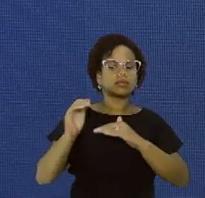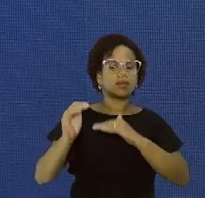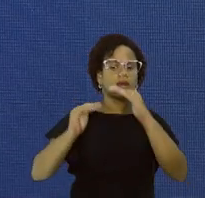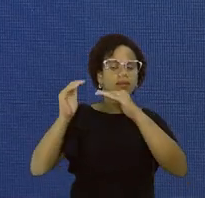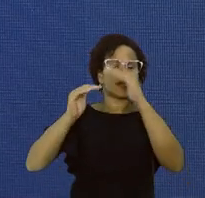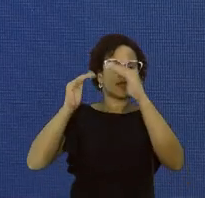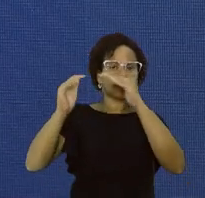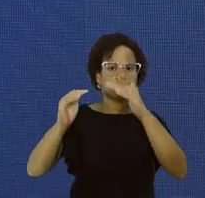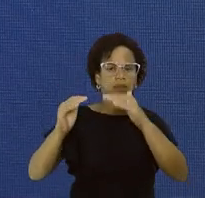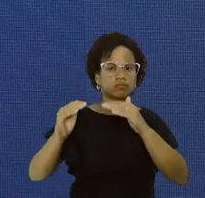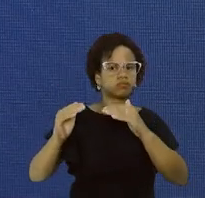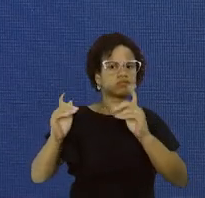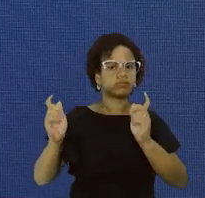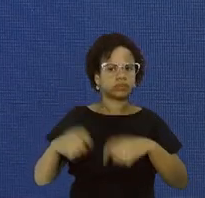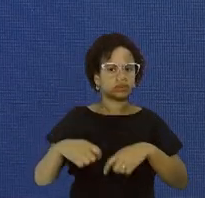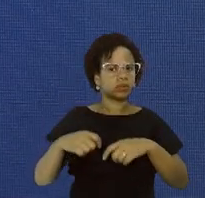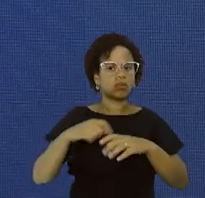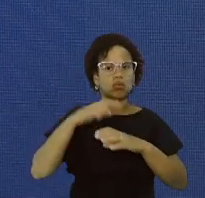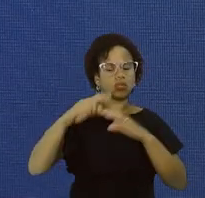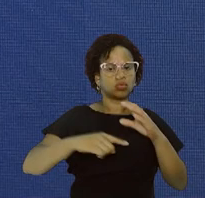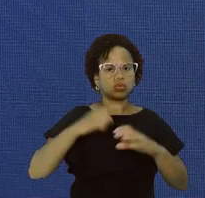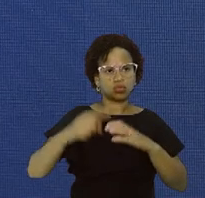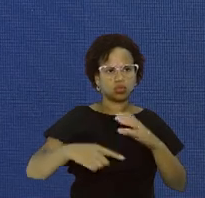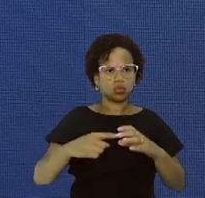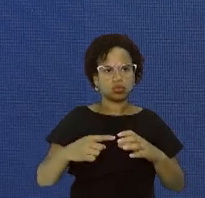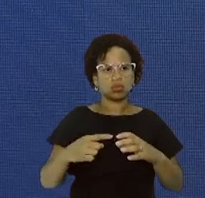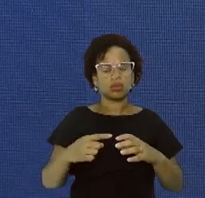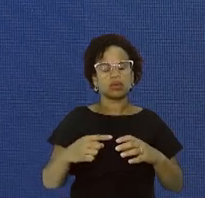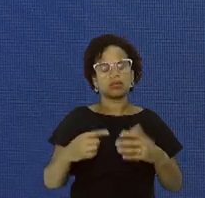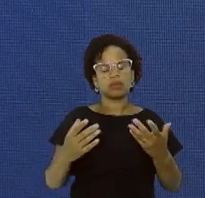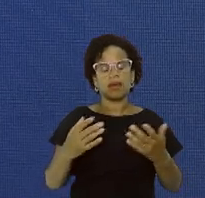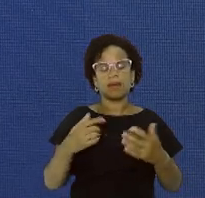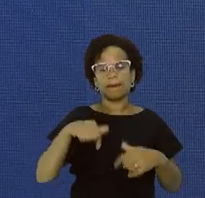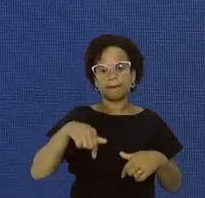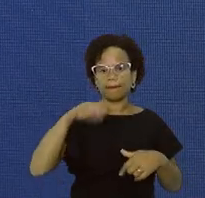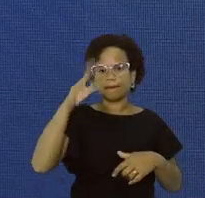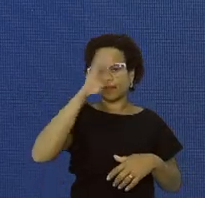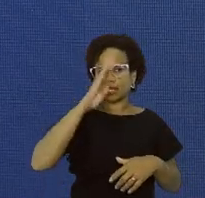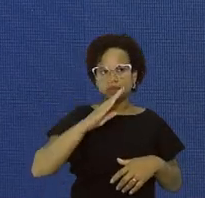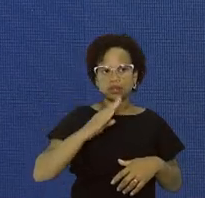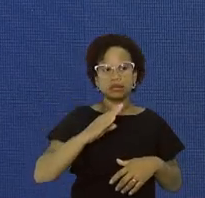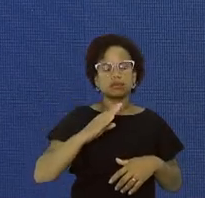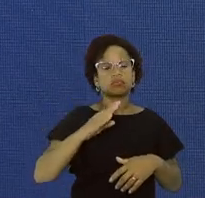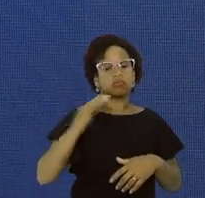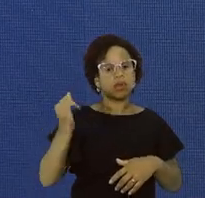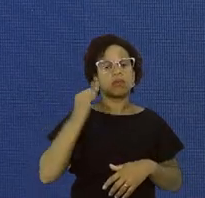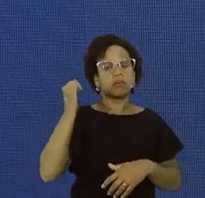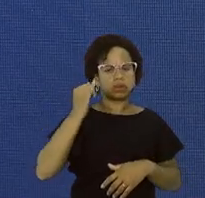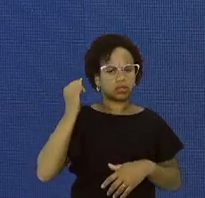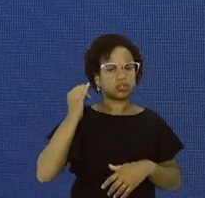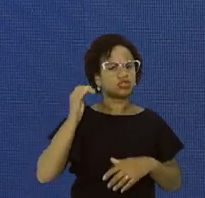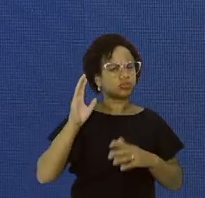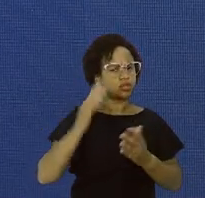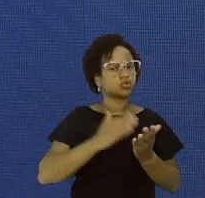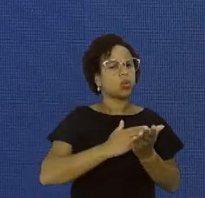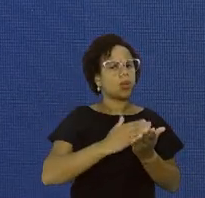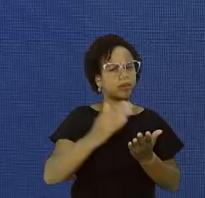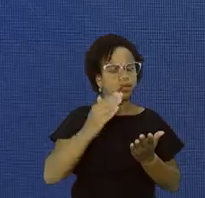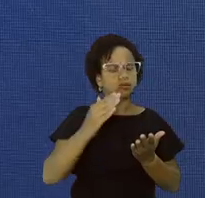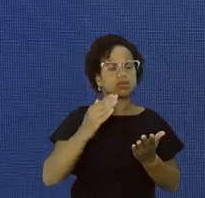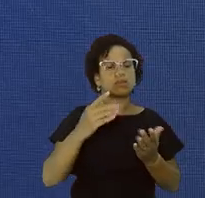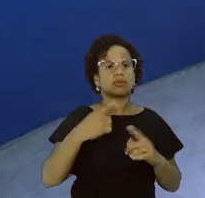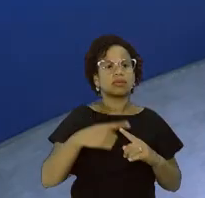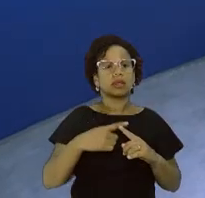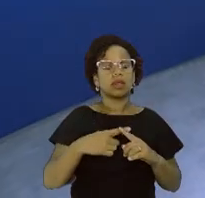escalabilidade globalmente então Brasil é super relevante desde o início representar quase um texto